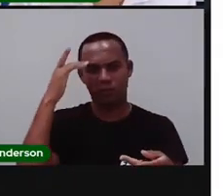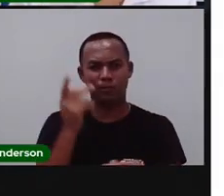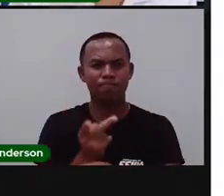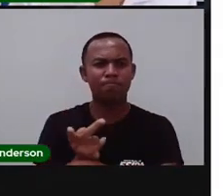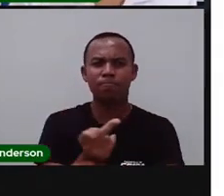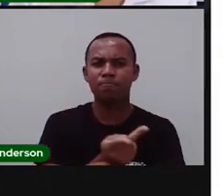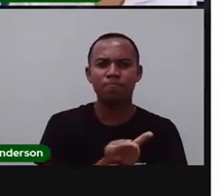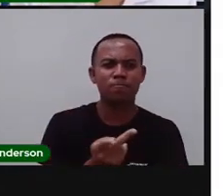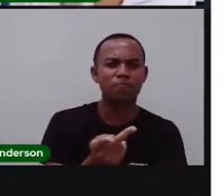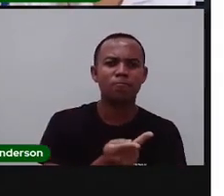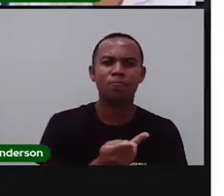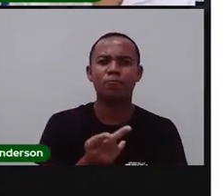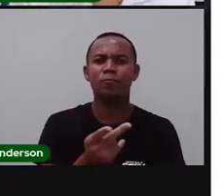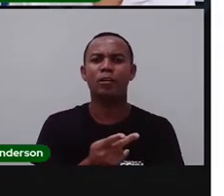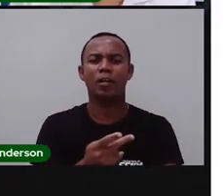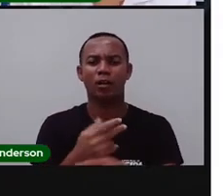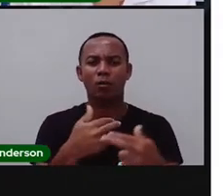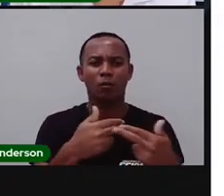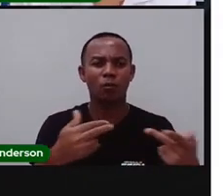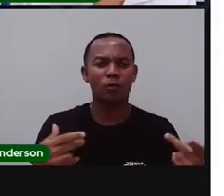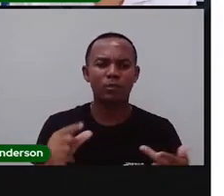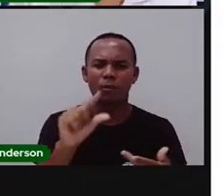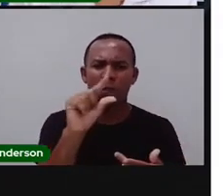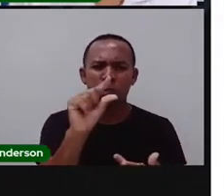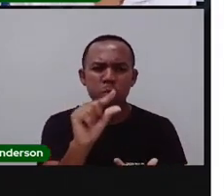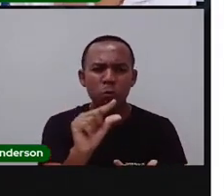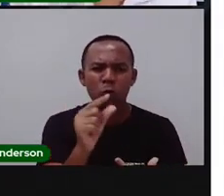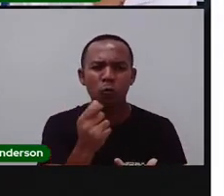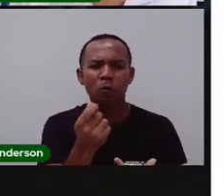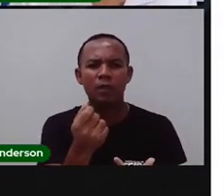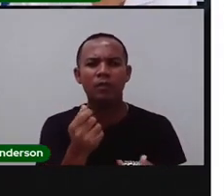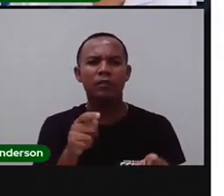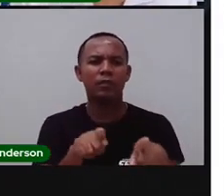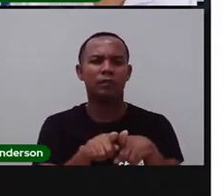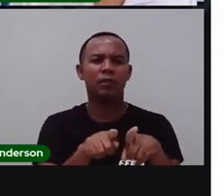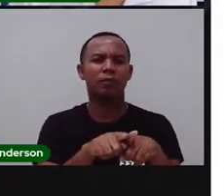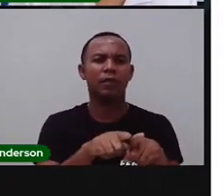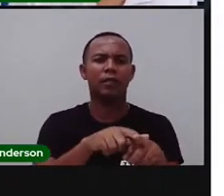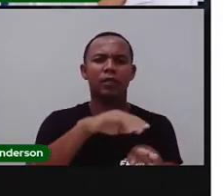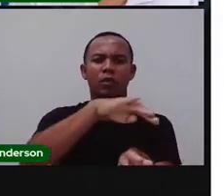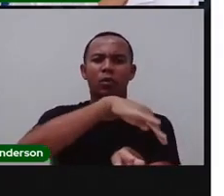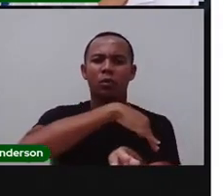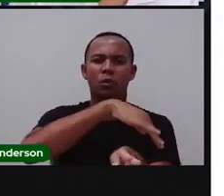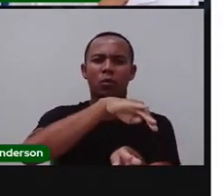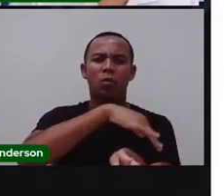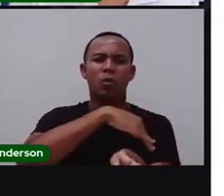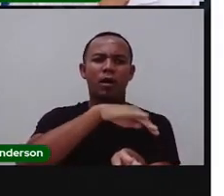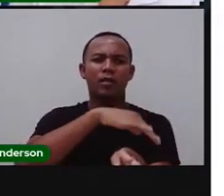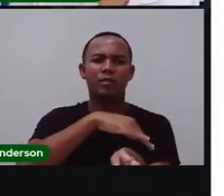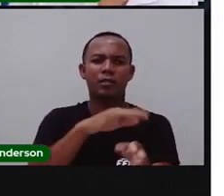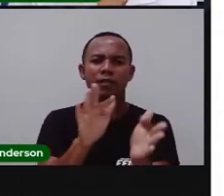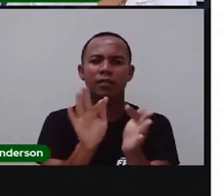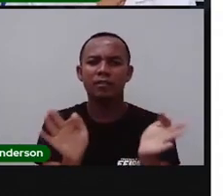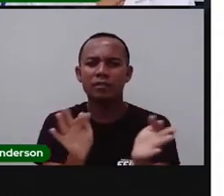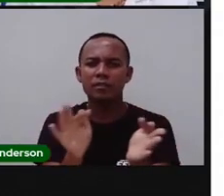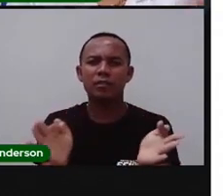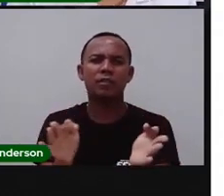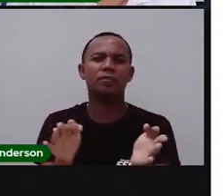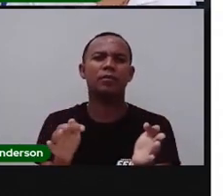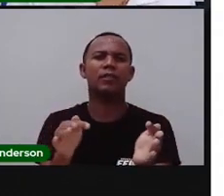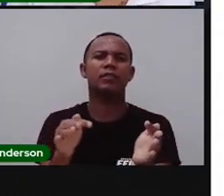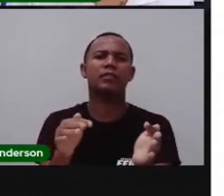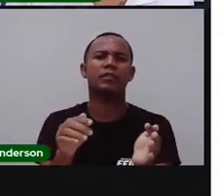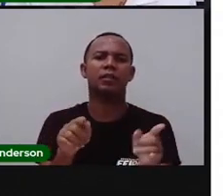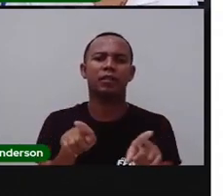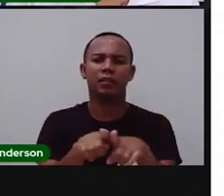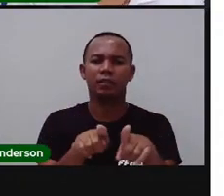procuram, né, produtos com baixo preço. A Salles Barbosa, que é um local bem conhecido na nossa cidade, e vários